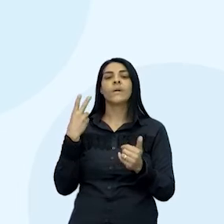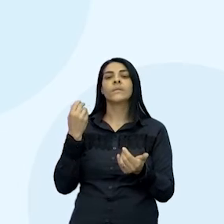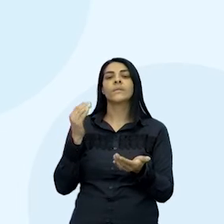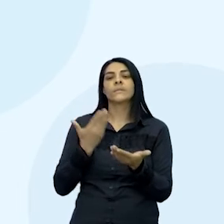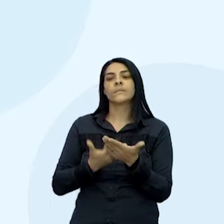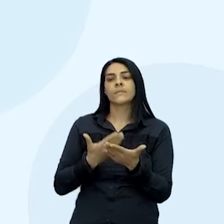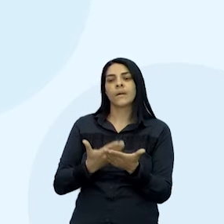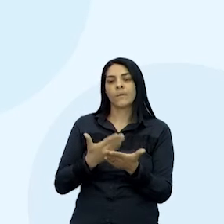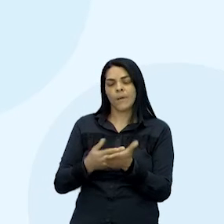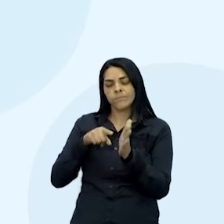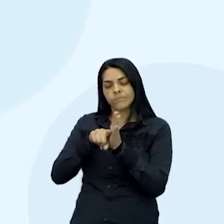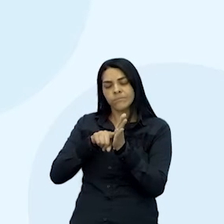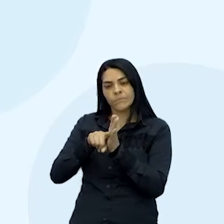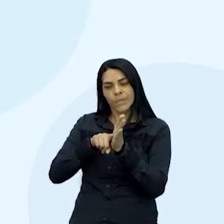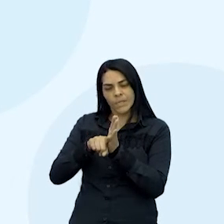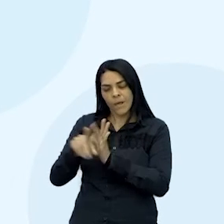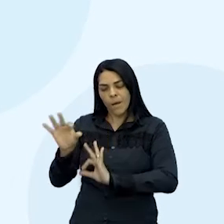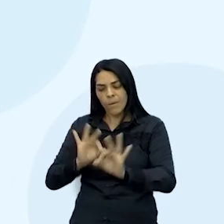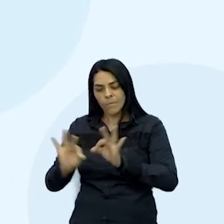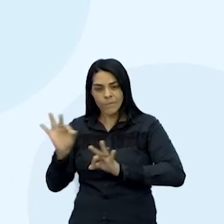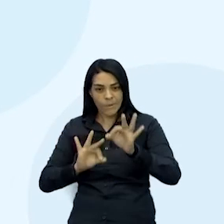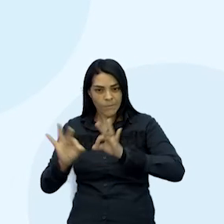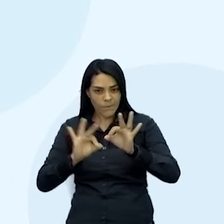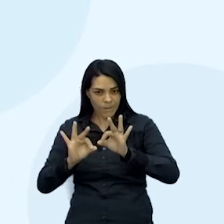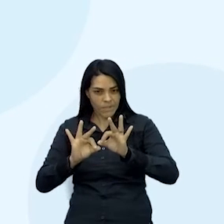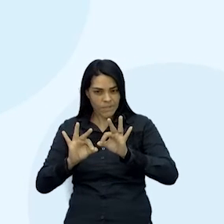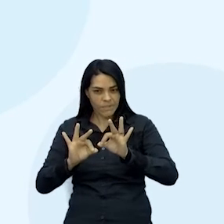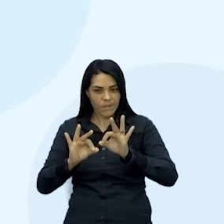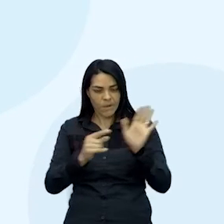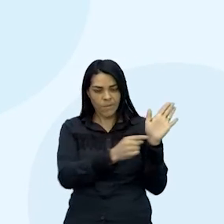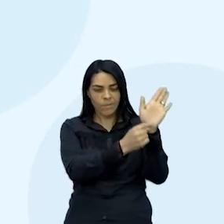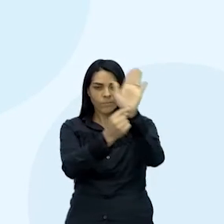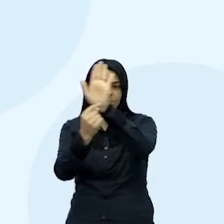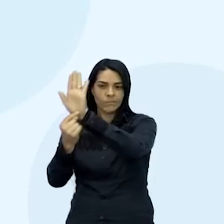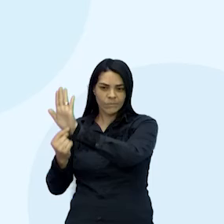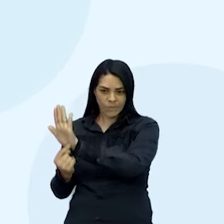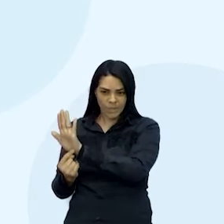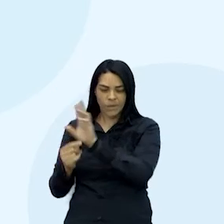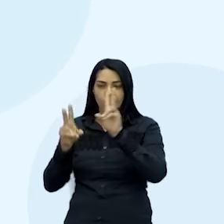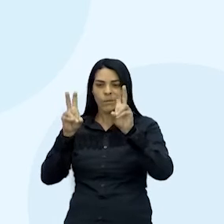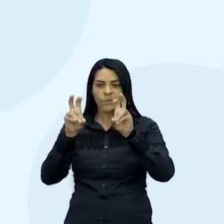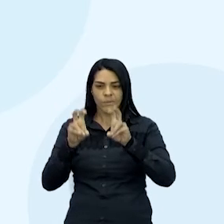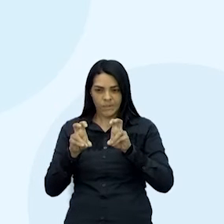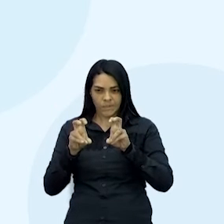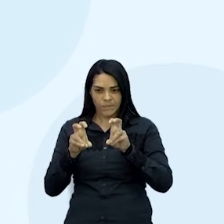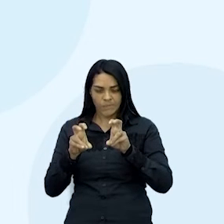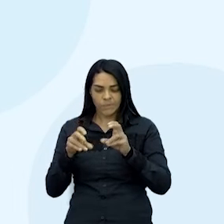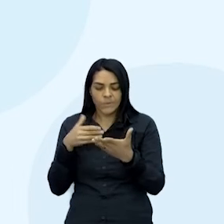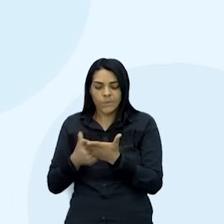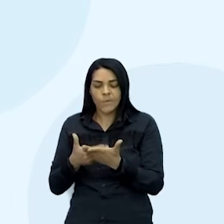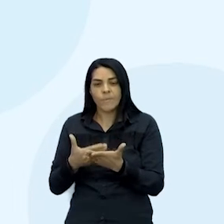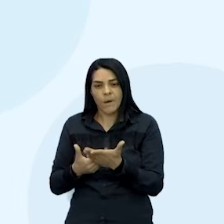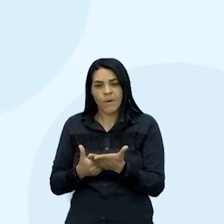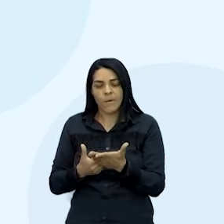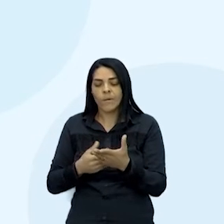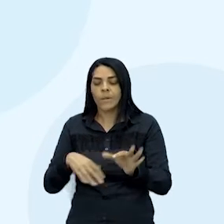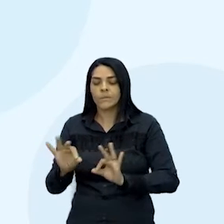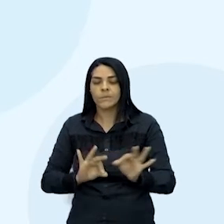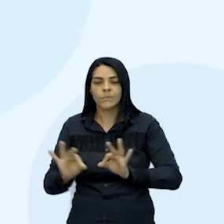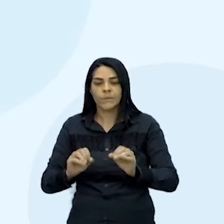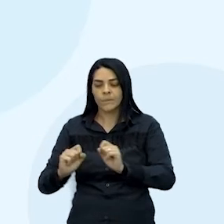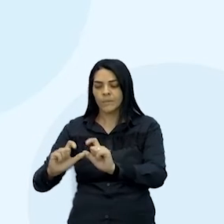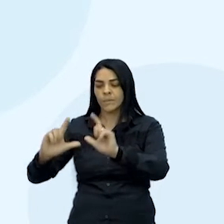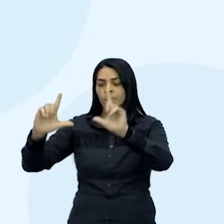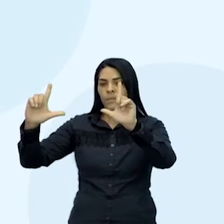pesquisa para preparação, né, das exposições, dos temas, e uma aula de preparação dos cartazes. Por